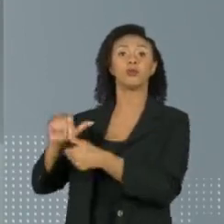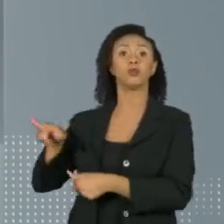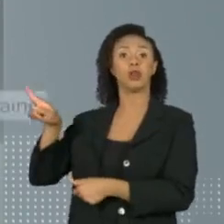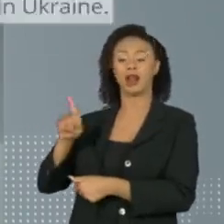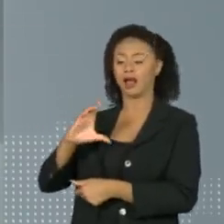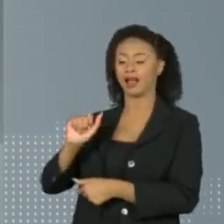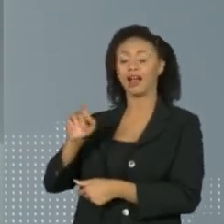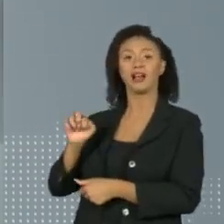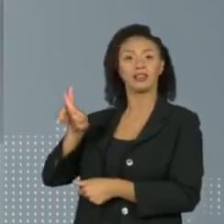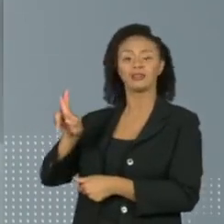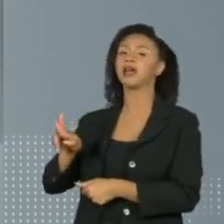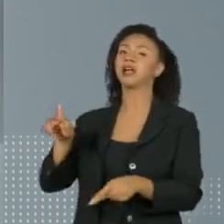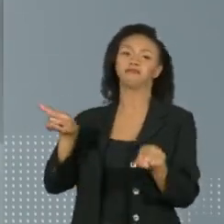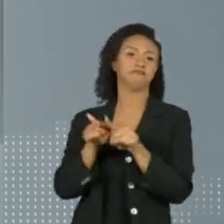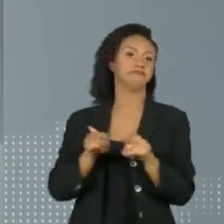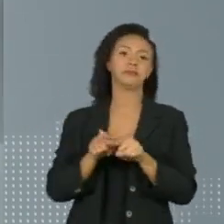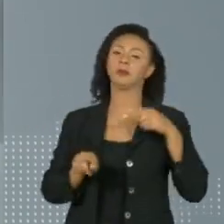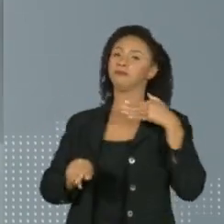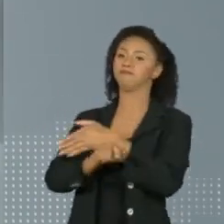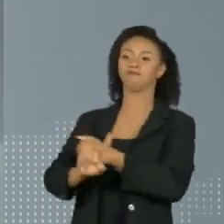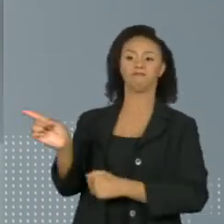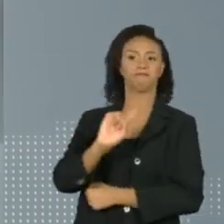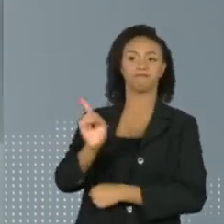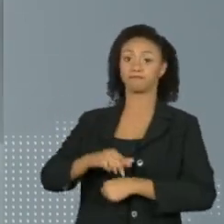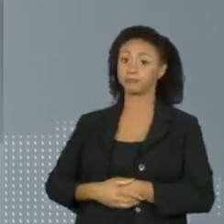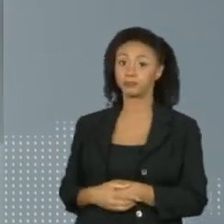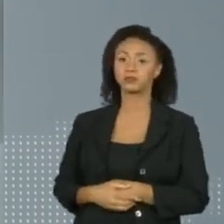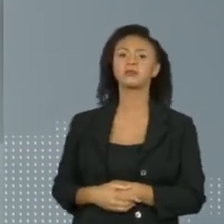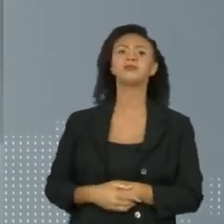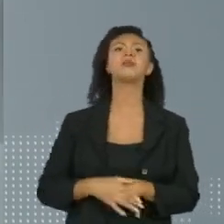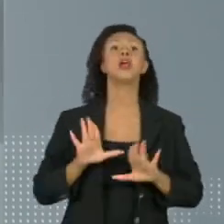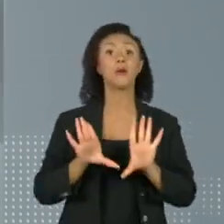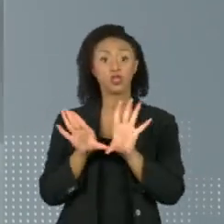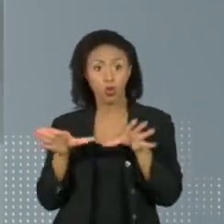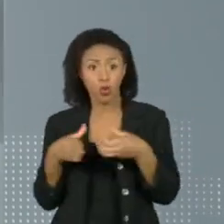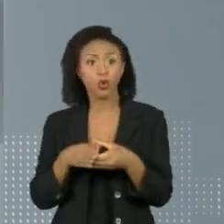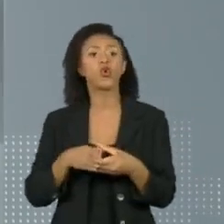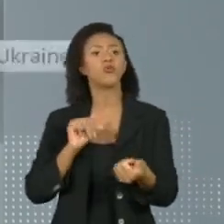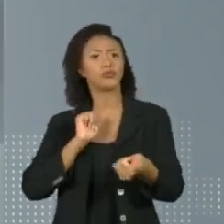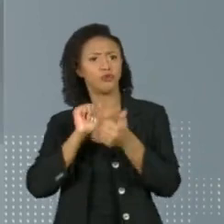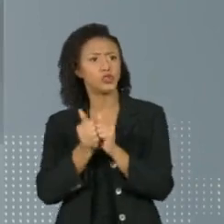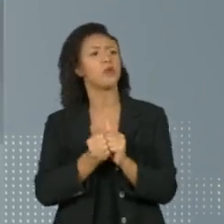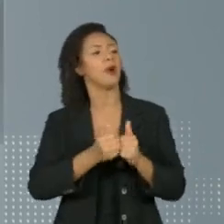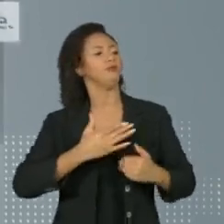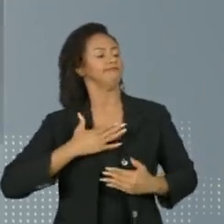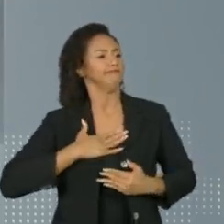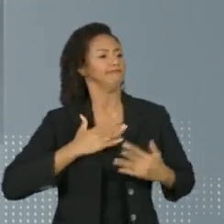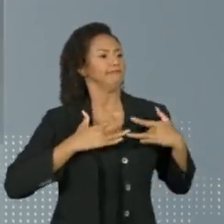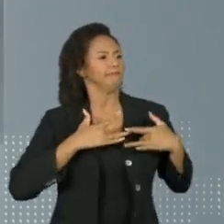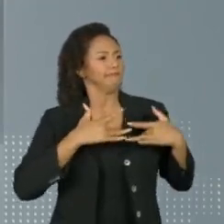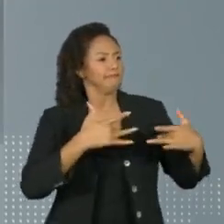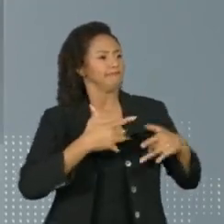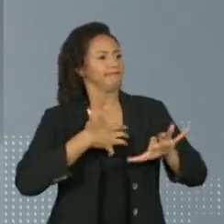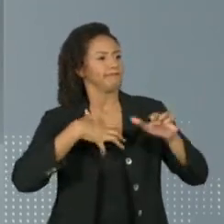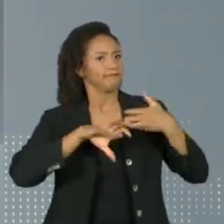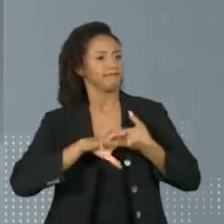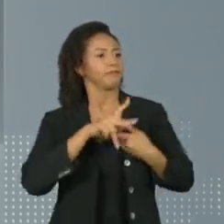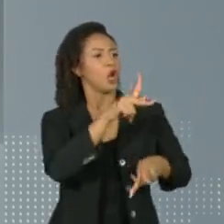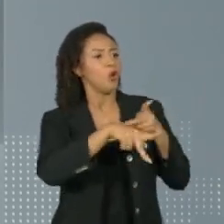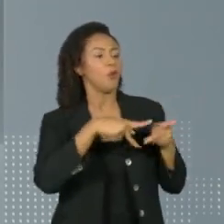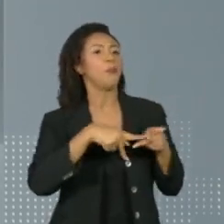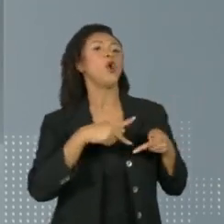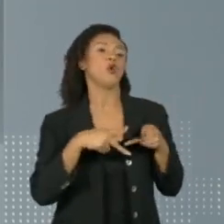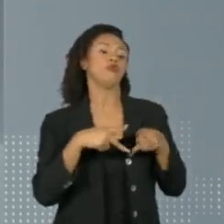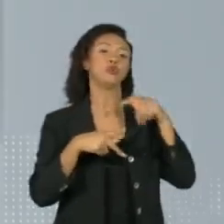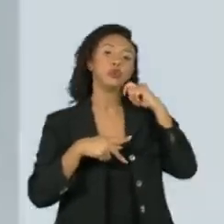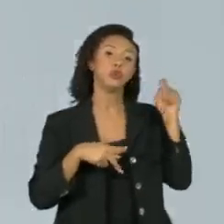as federações informaram que o futebol está unido e em solidariedade aos ucranianos e esperam que a situação se